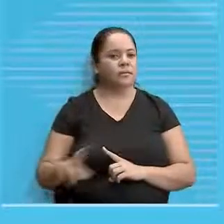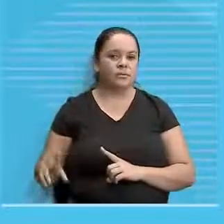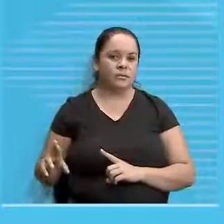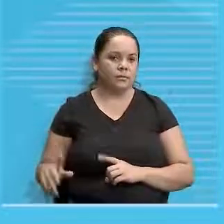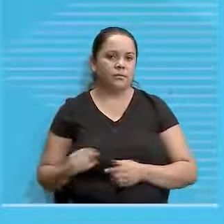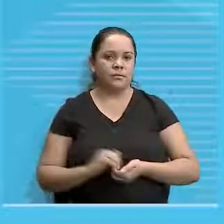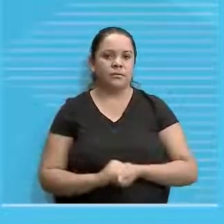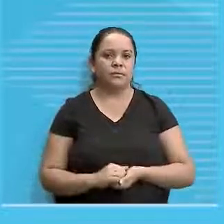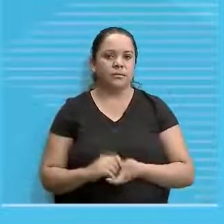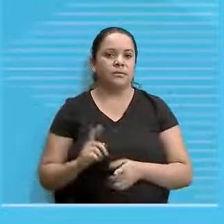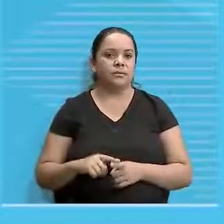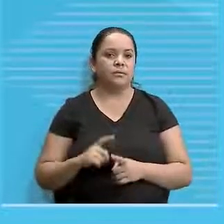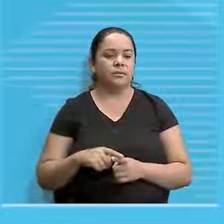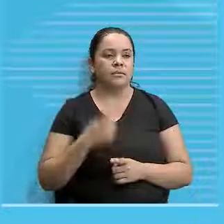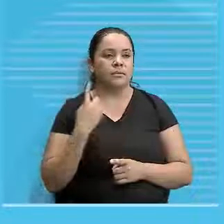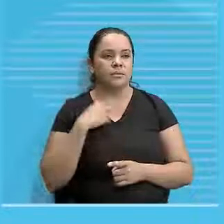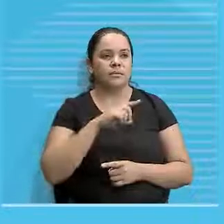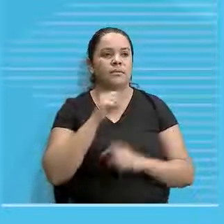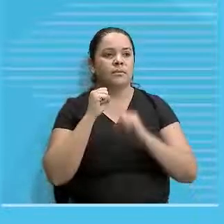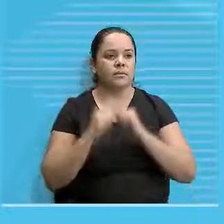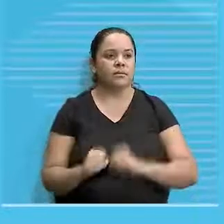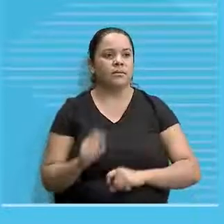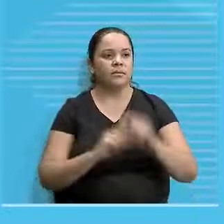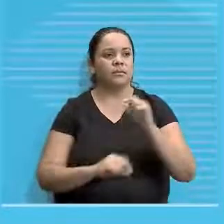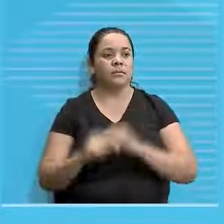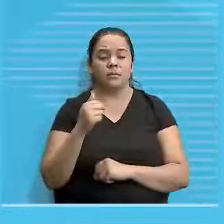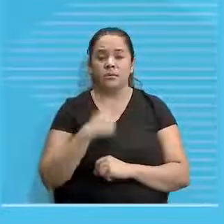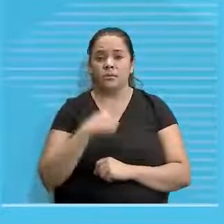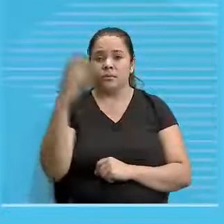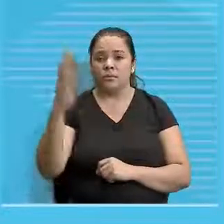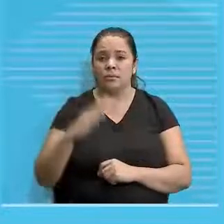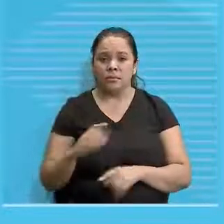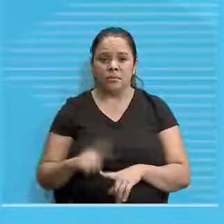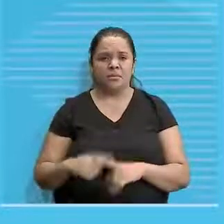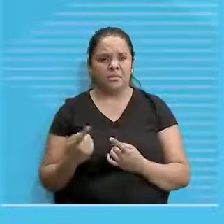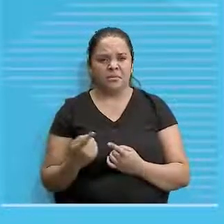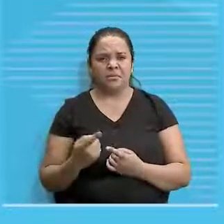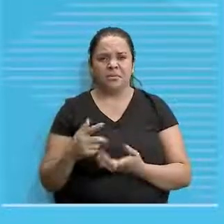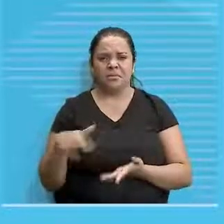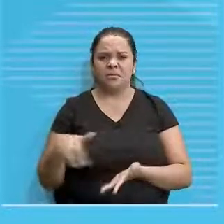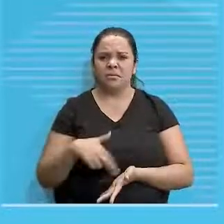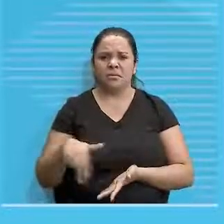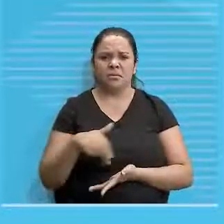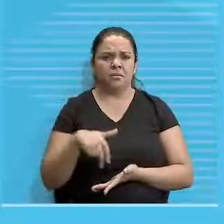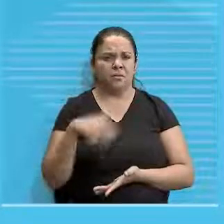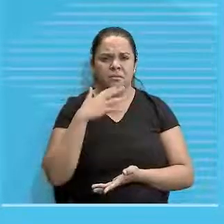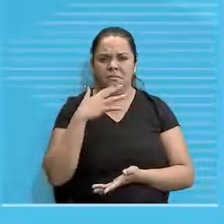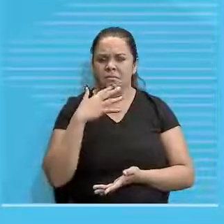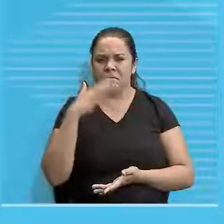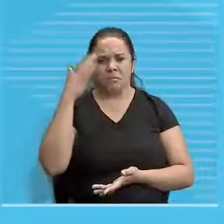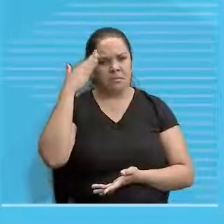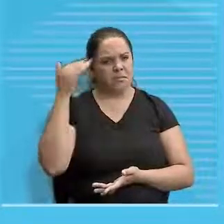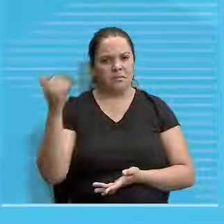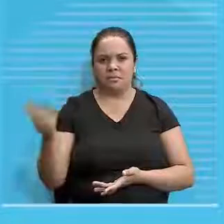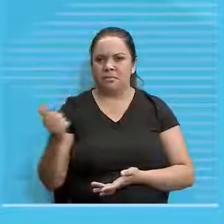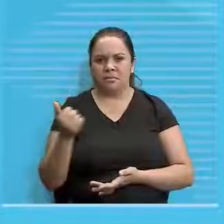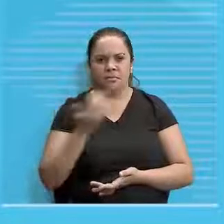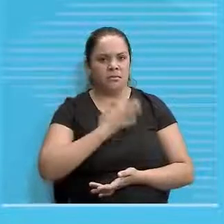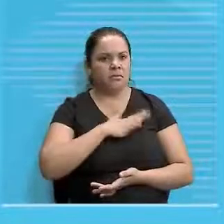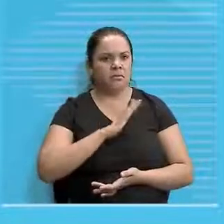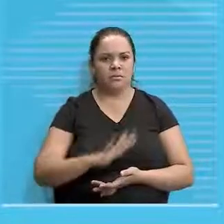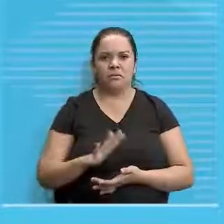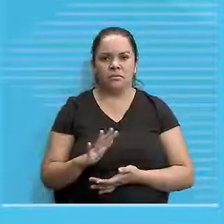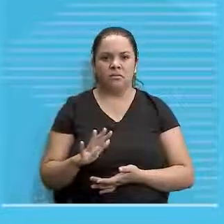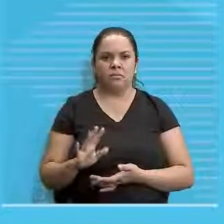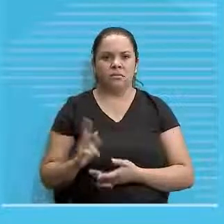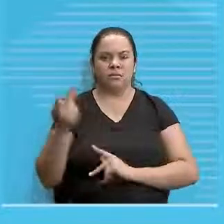a gente pode muito bem, ah, eu não sou brasileira, mas não sei dançar. Sou brasileira, mas ah, não gosto do carnaval, é difícil,